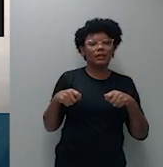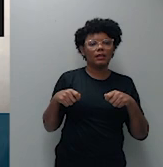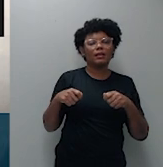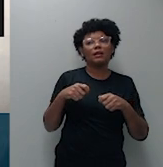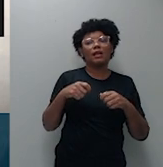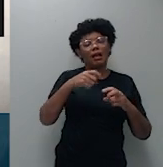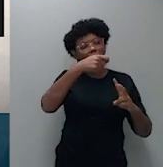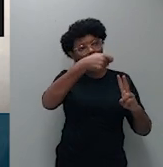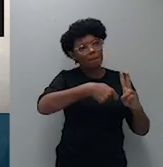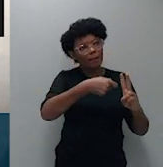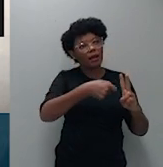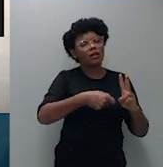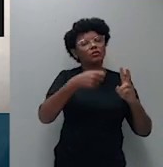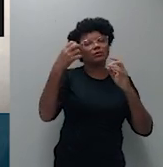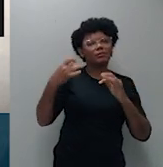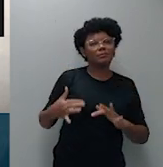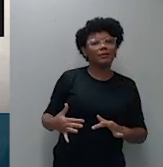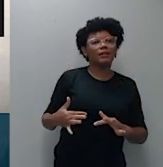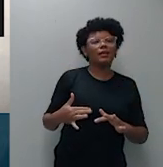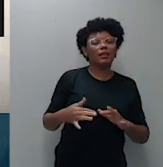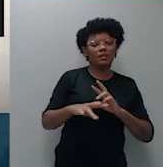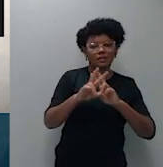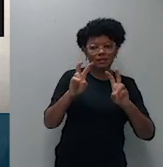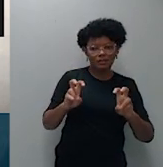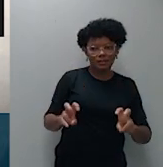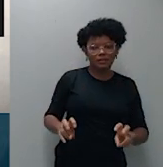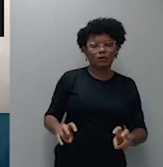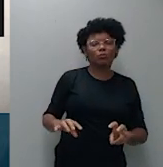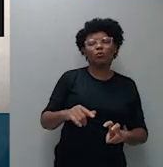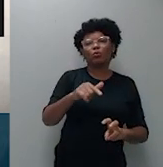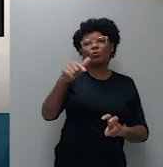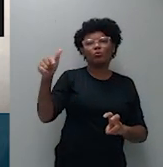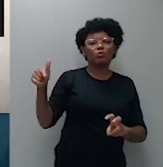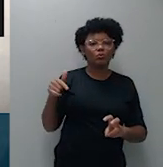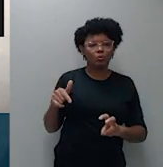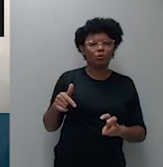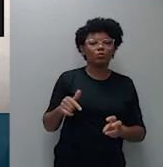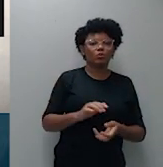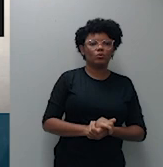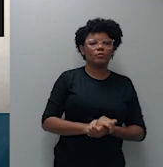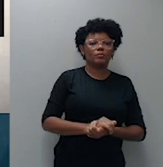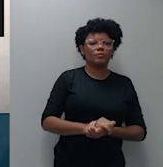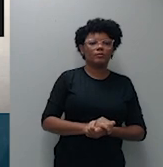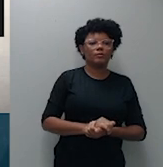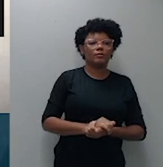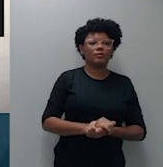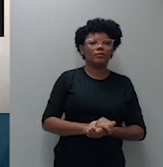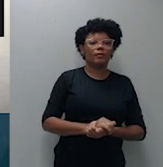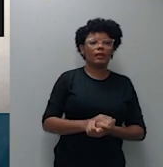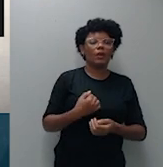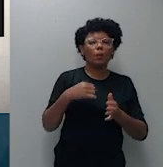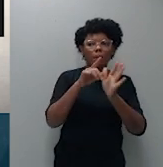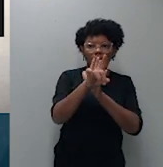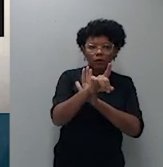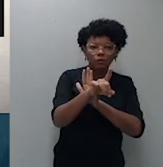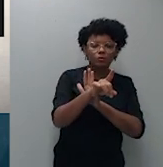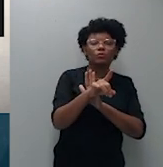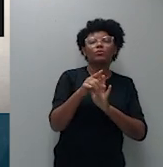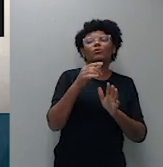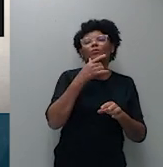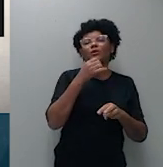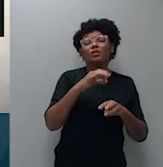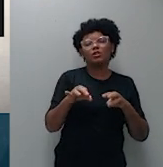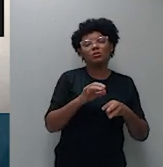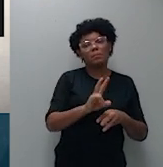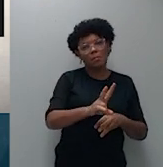possa a parte proceder a citação de todos os demais litisconsortes eu consulto se o